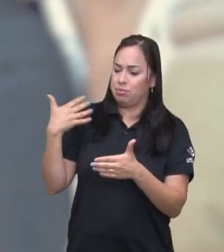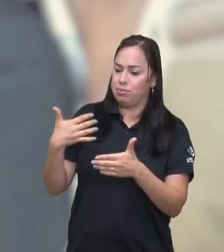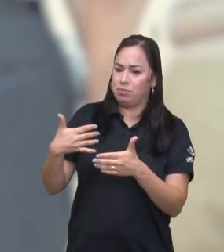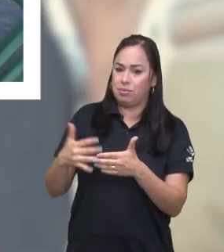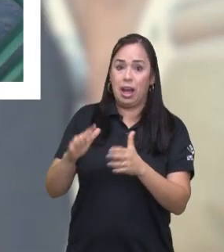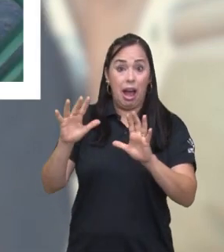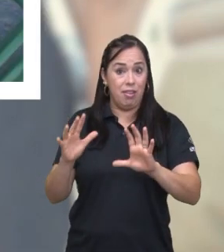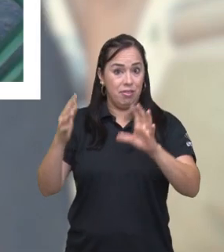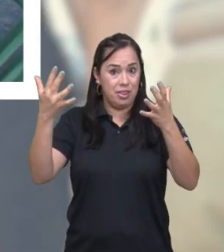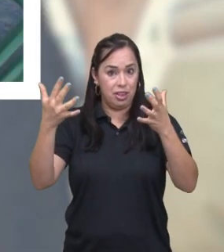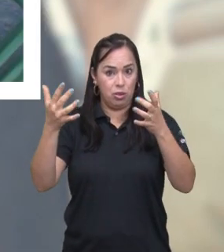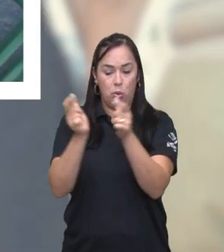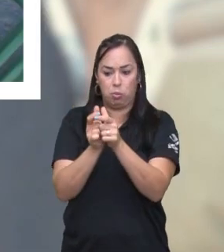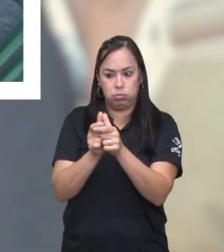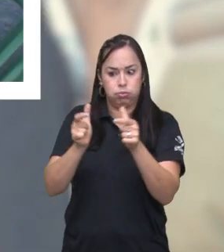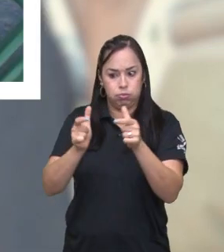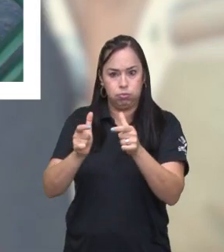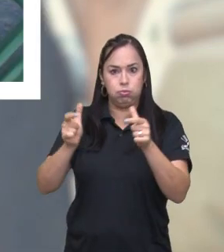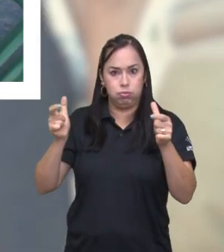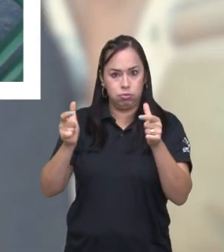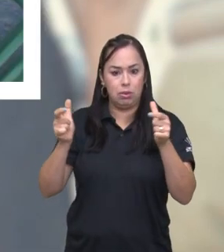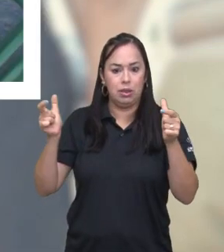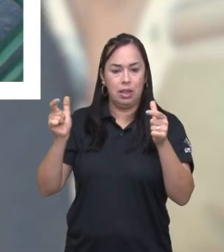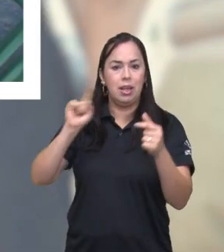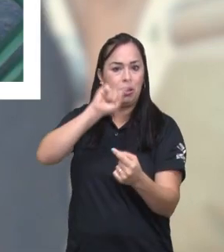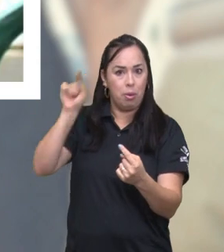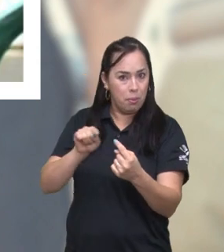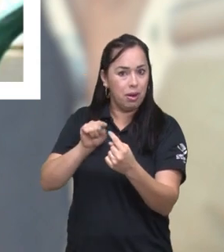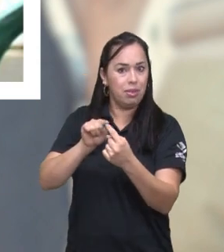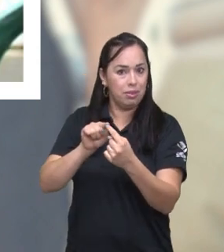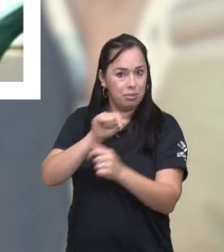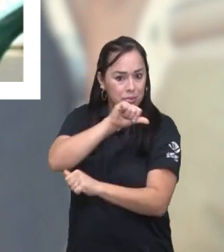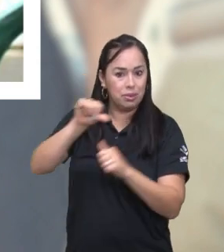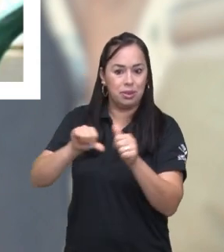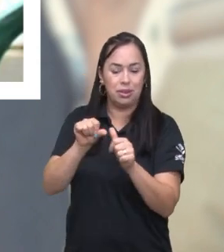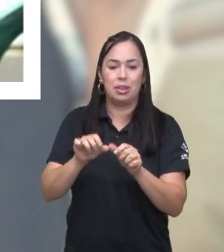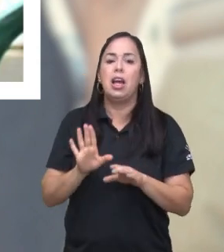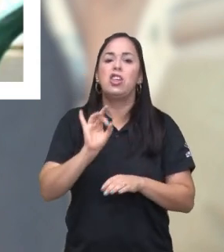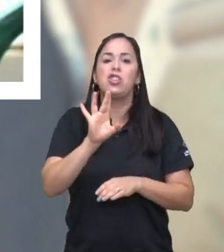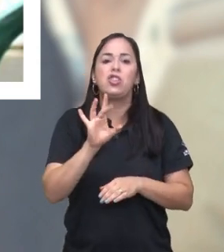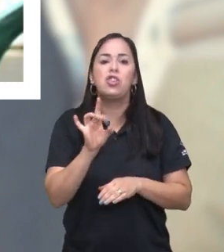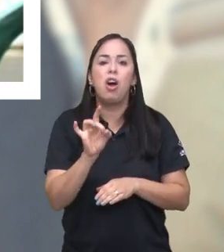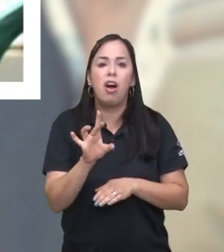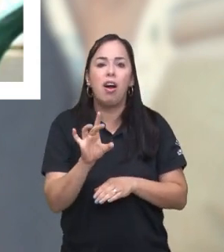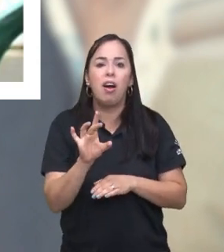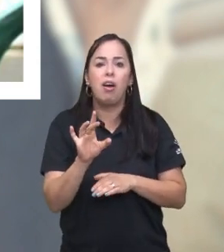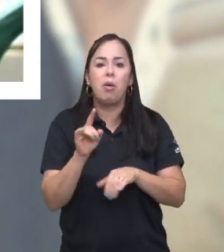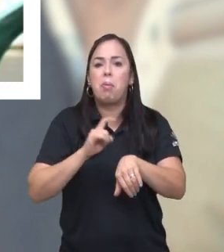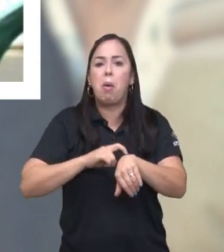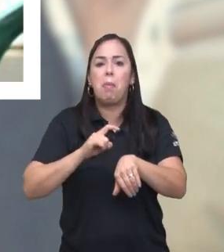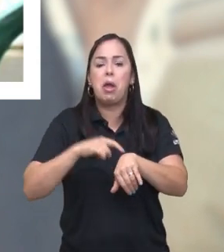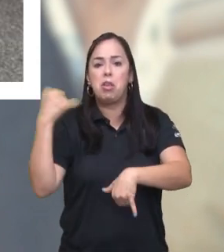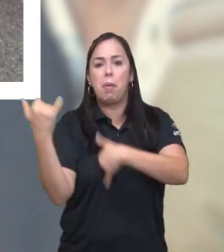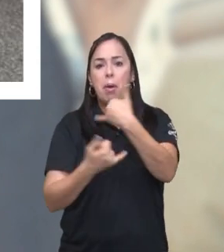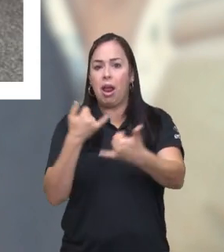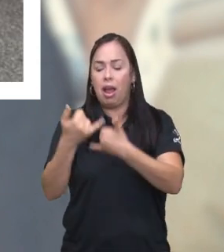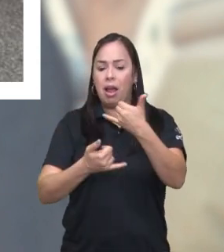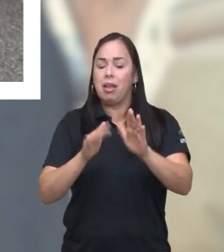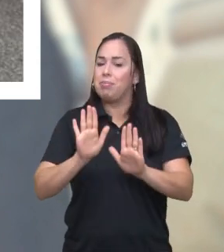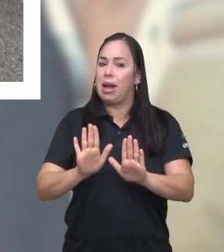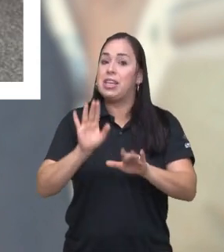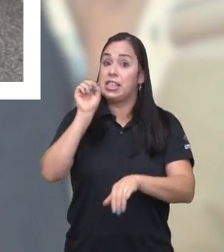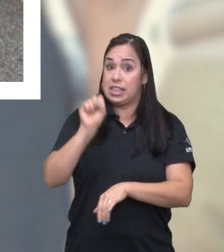do Trabalhador foi crescendo e ampliando seu objetivo, que não se restringia mais a ser apenas um momento de lazer, mas